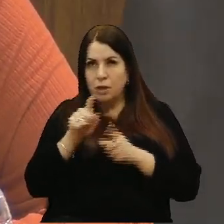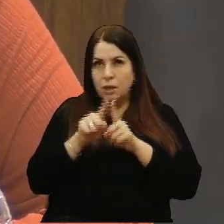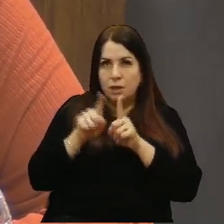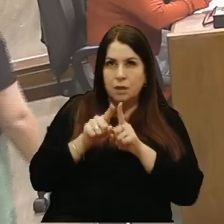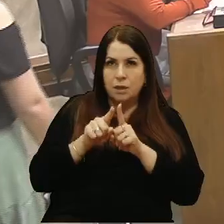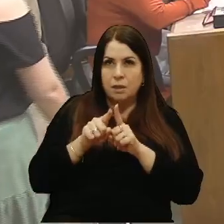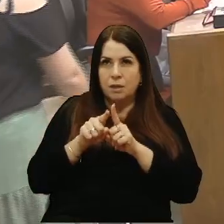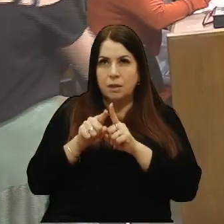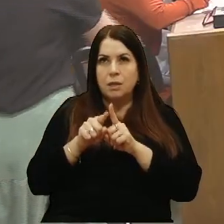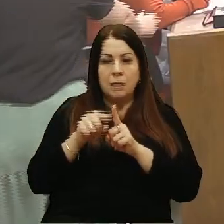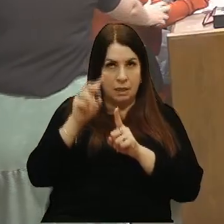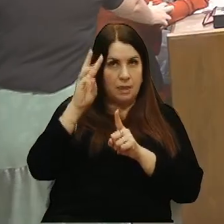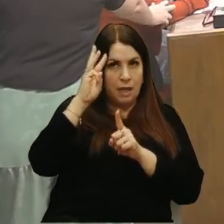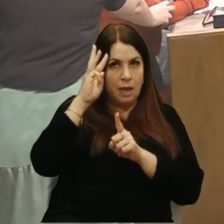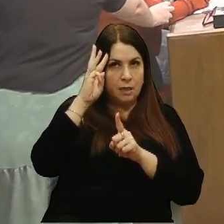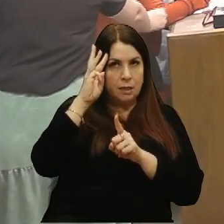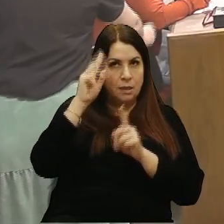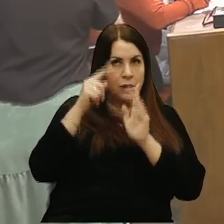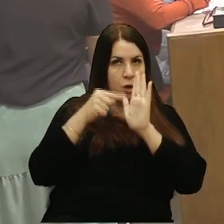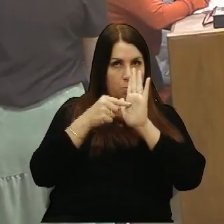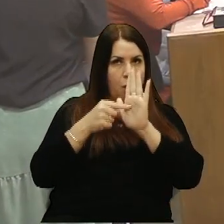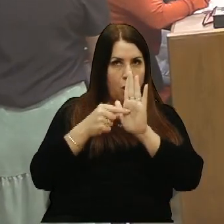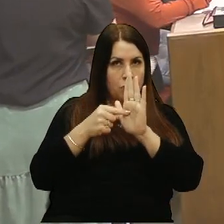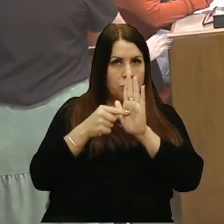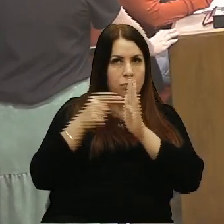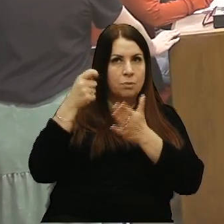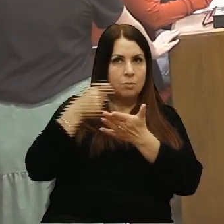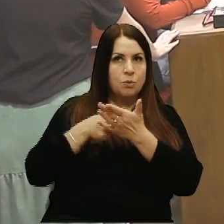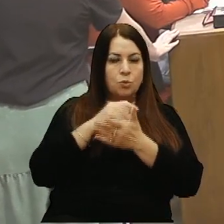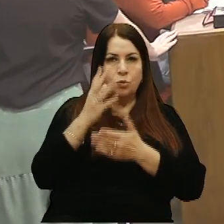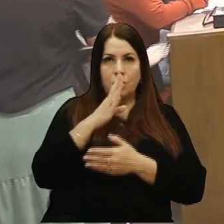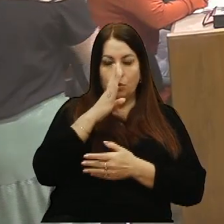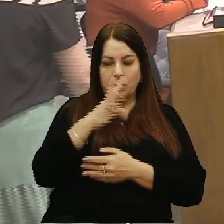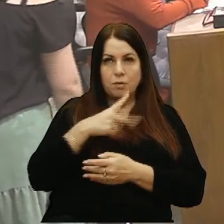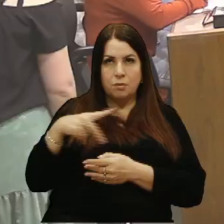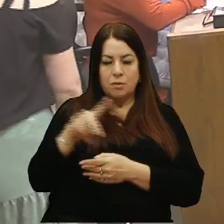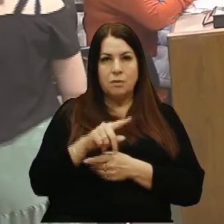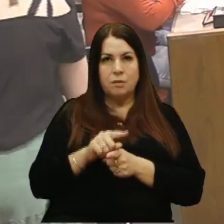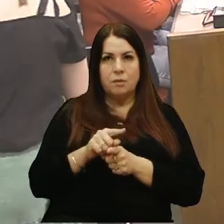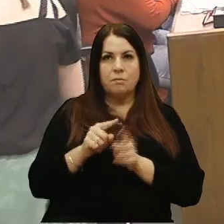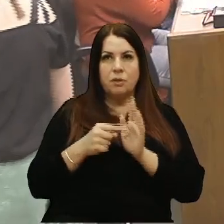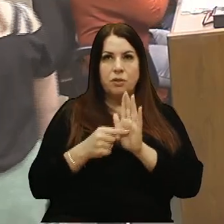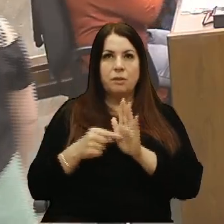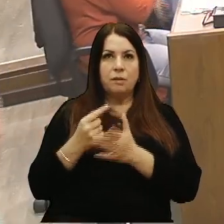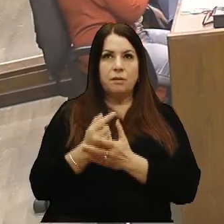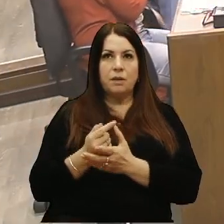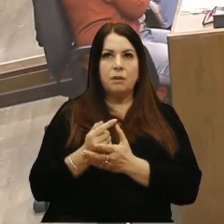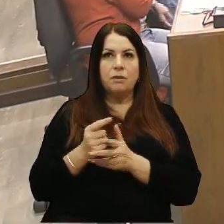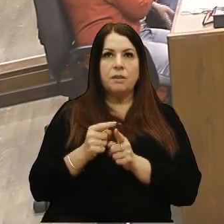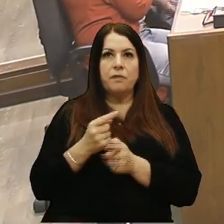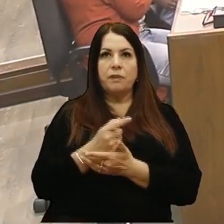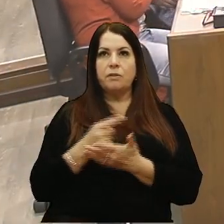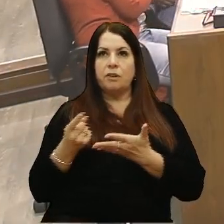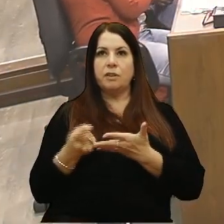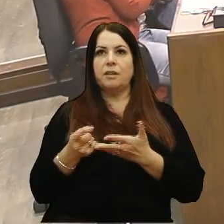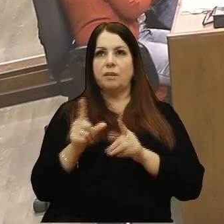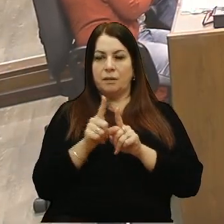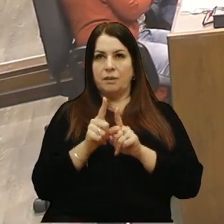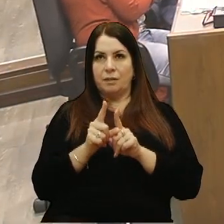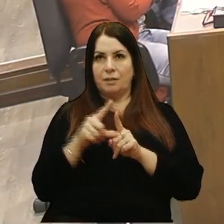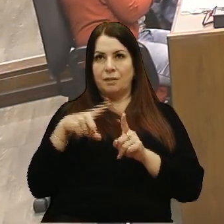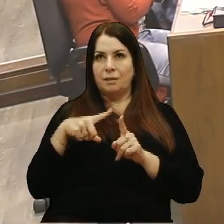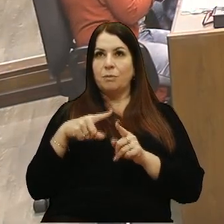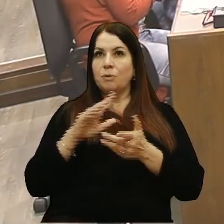aqui. Terça-feira aqui eu trago todas as acusações dele. Terça-feira eu boto no telão aqui. A parte. E também posso botar